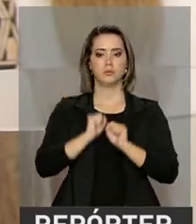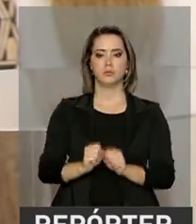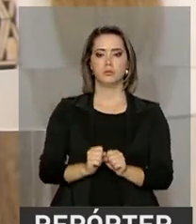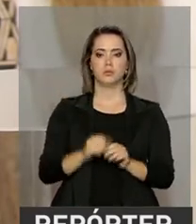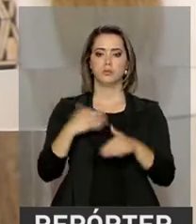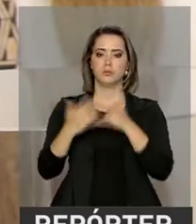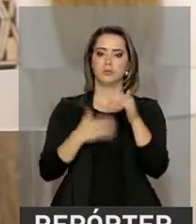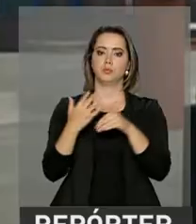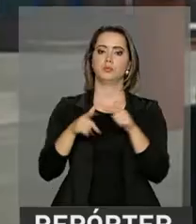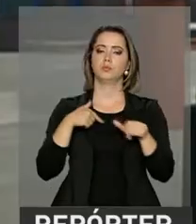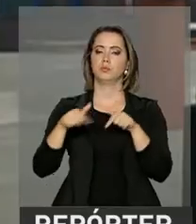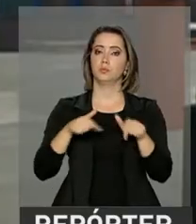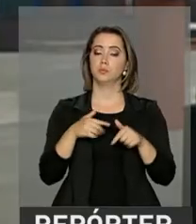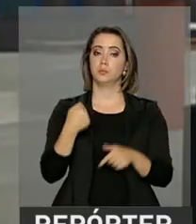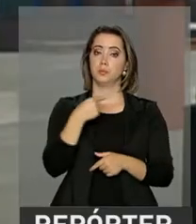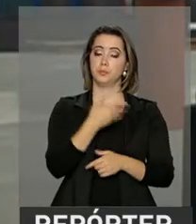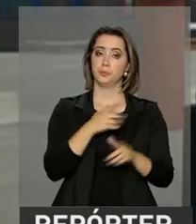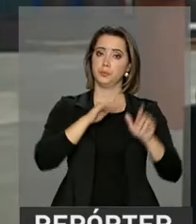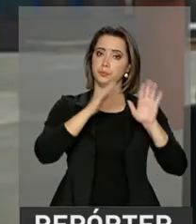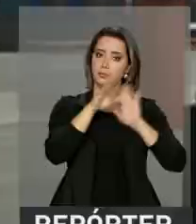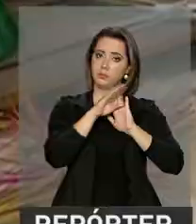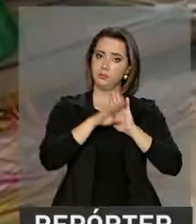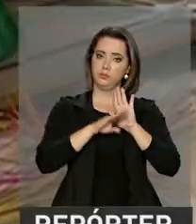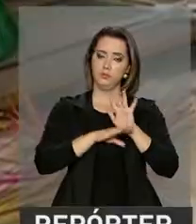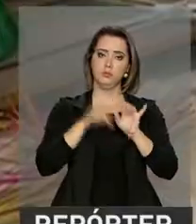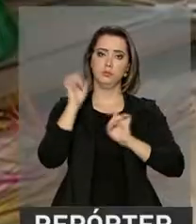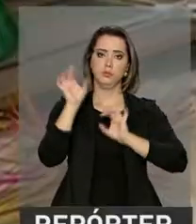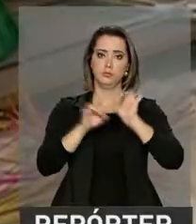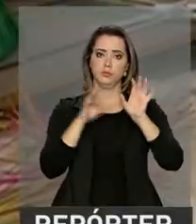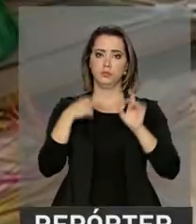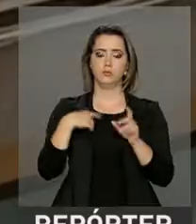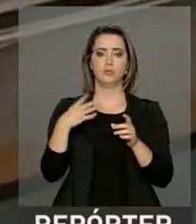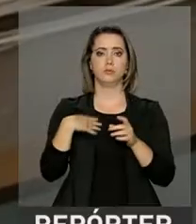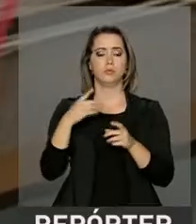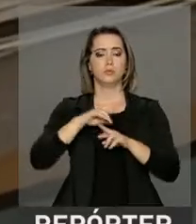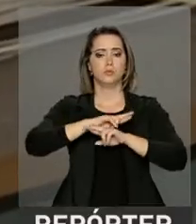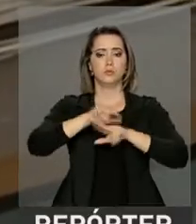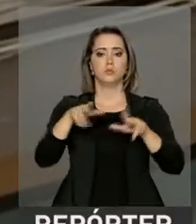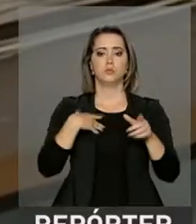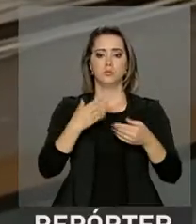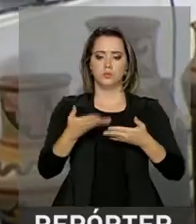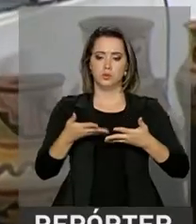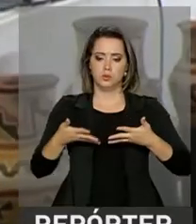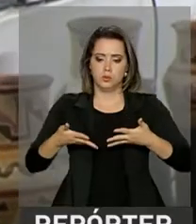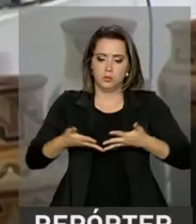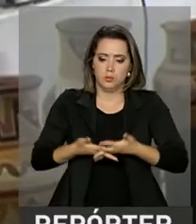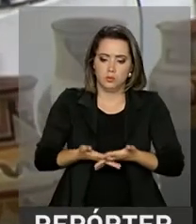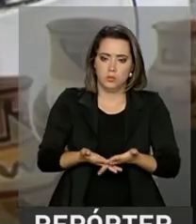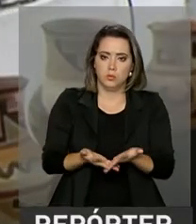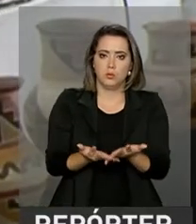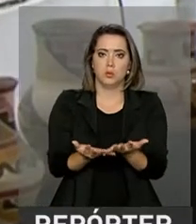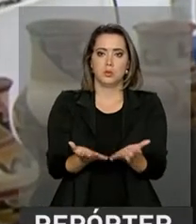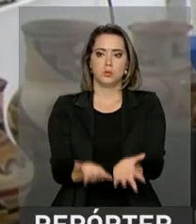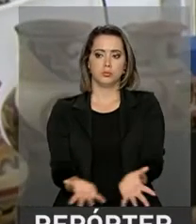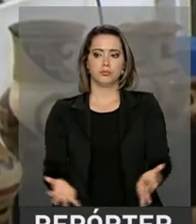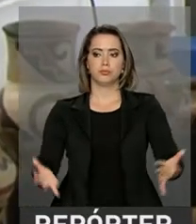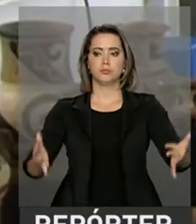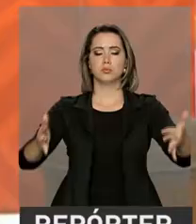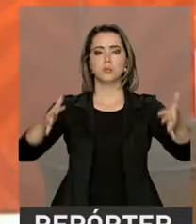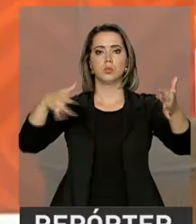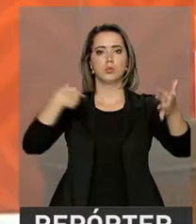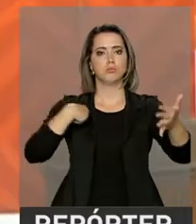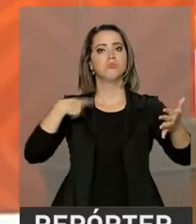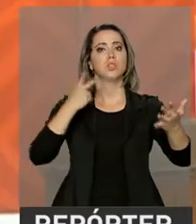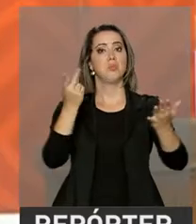poderíamos desenvolver esse trabalho. Durante a programação especial, oficinas produziam cesta de palha e esculturas de madeira, conhecimentos